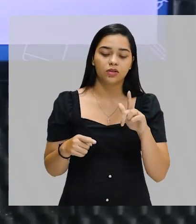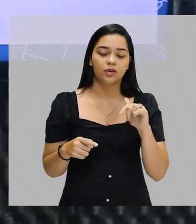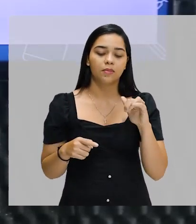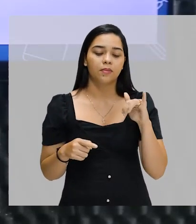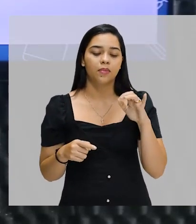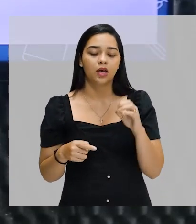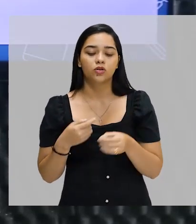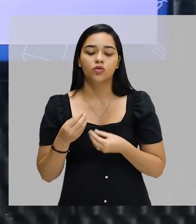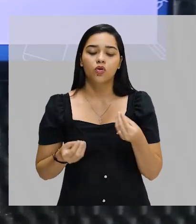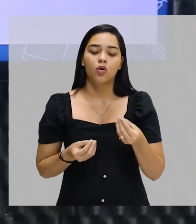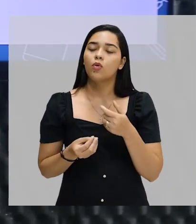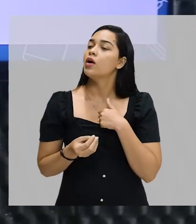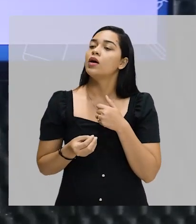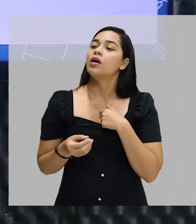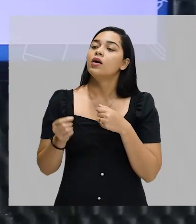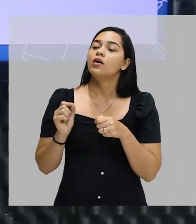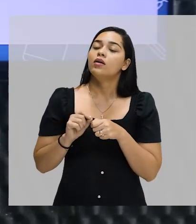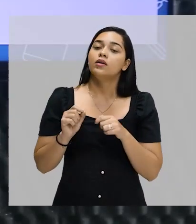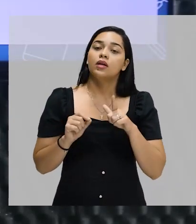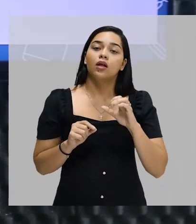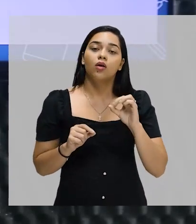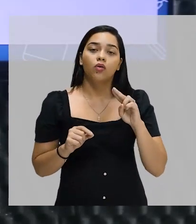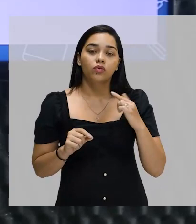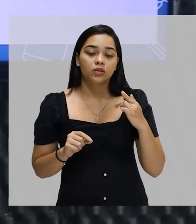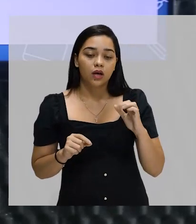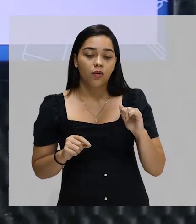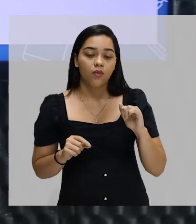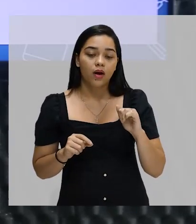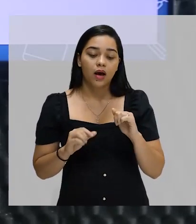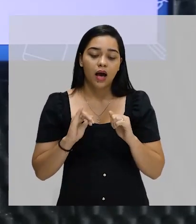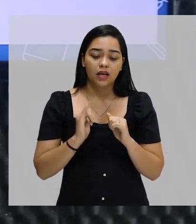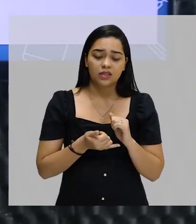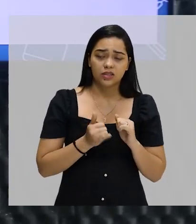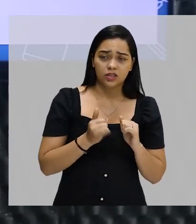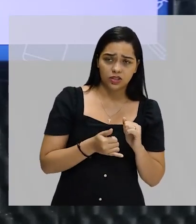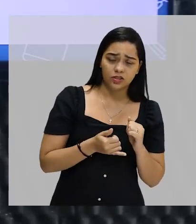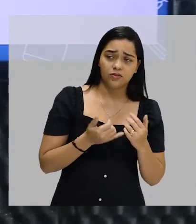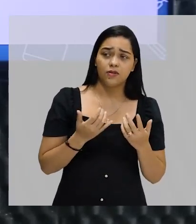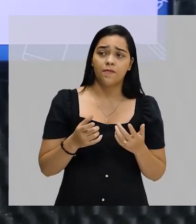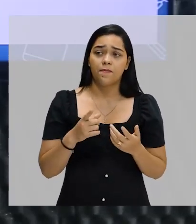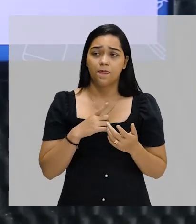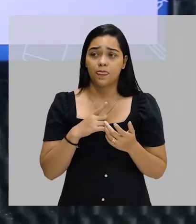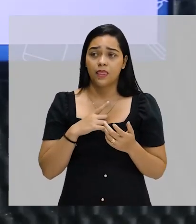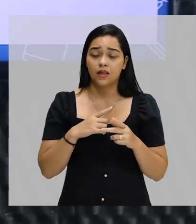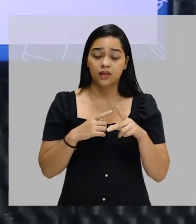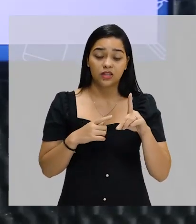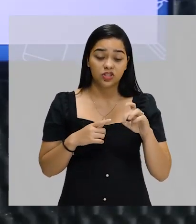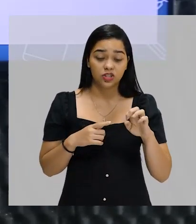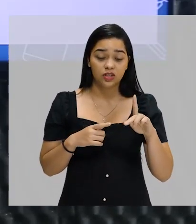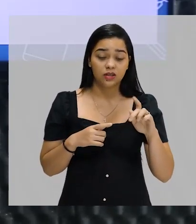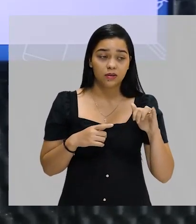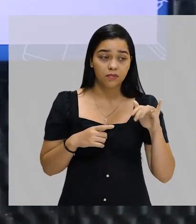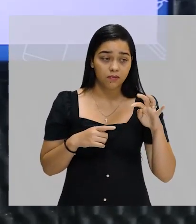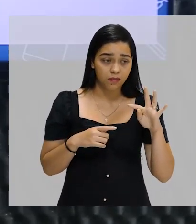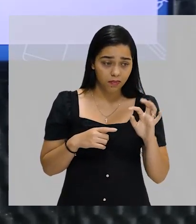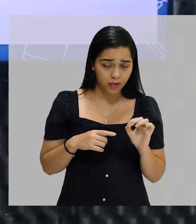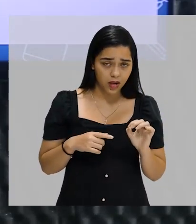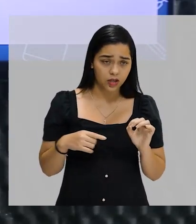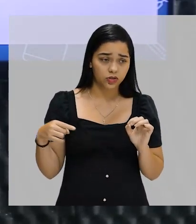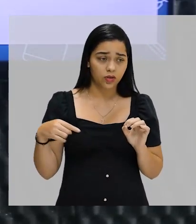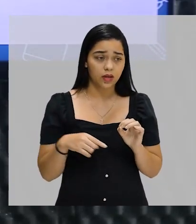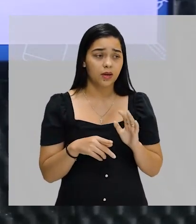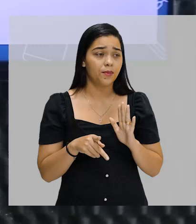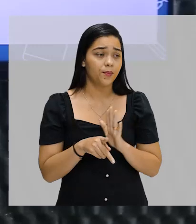plástico, como é que eu vou fazer a locução adjetiva? De plástico. De